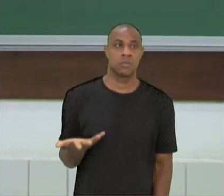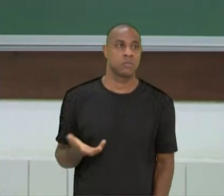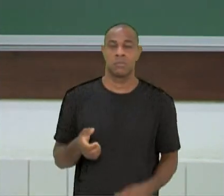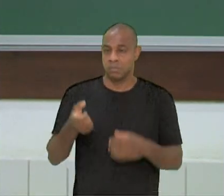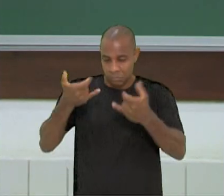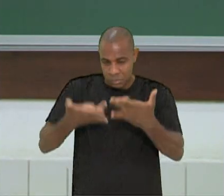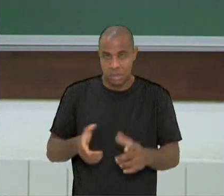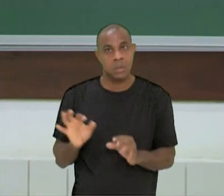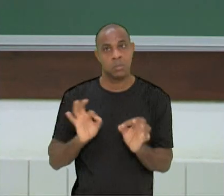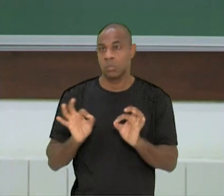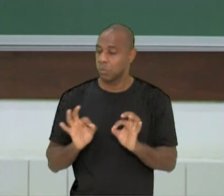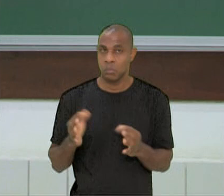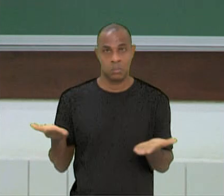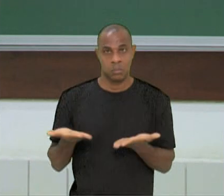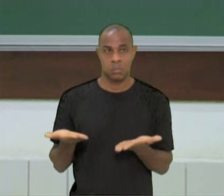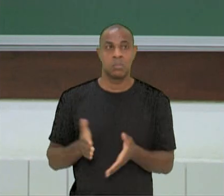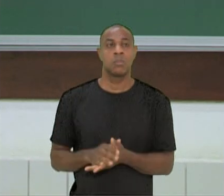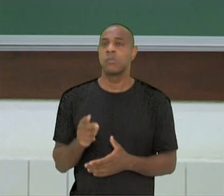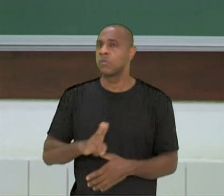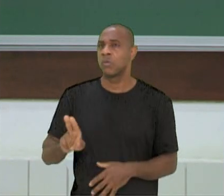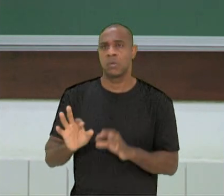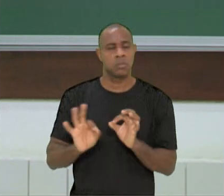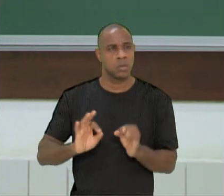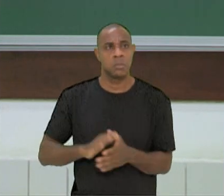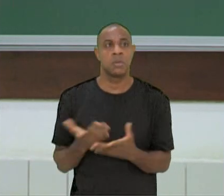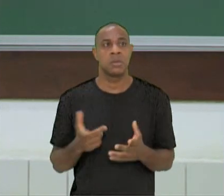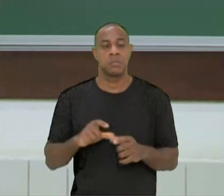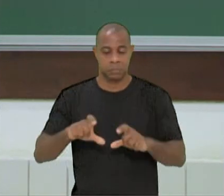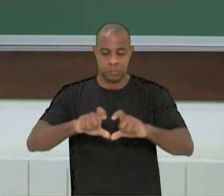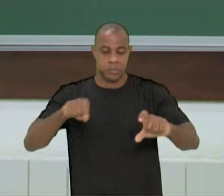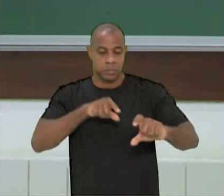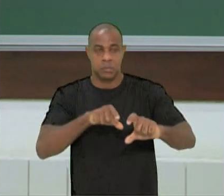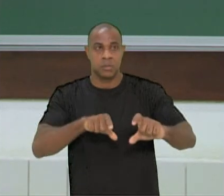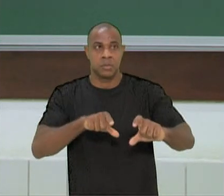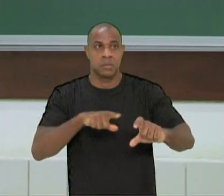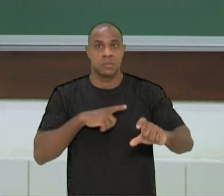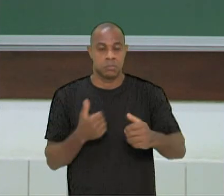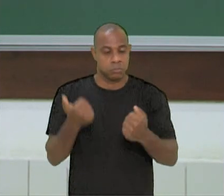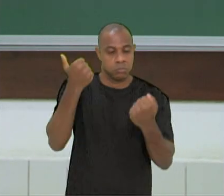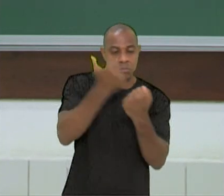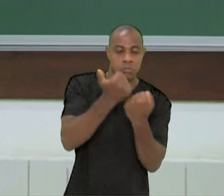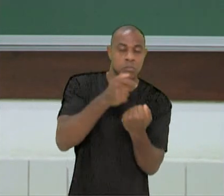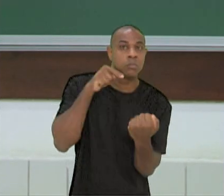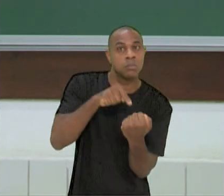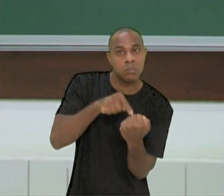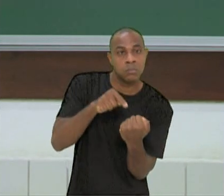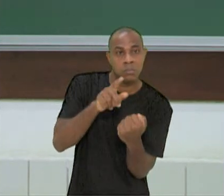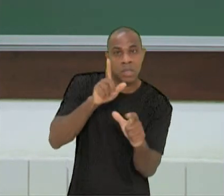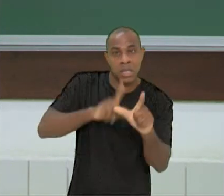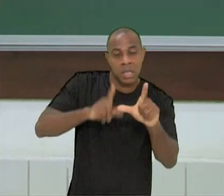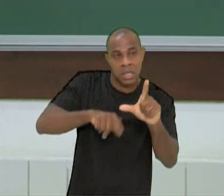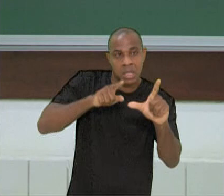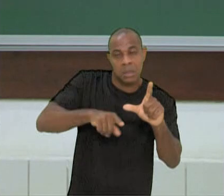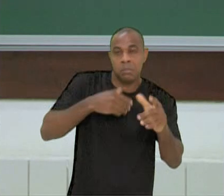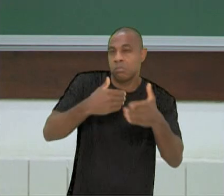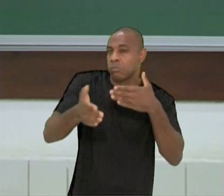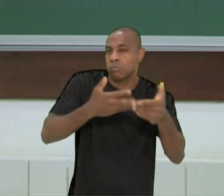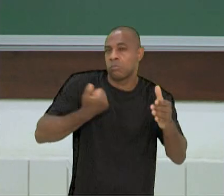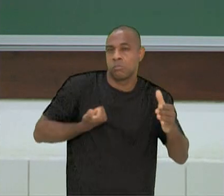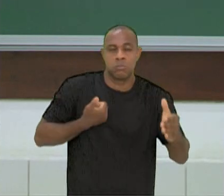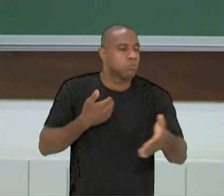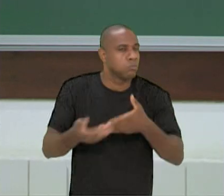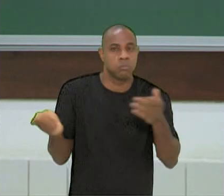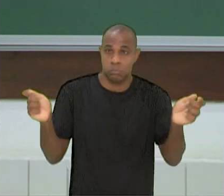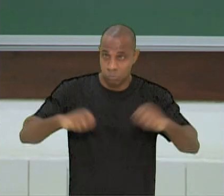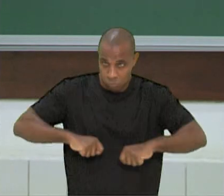essas expressões, por quê? Porque eu quero trabalhar com expressões em que a substituição dessas letras por qualquer número seja